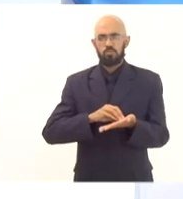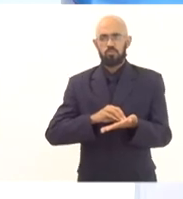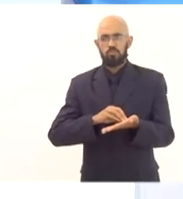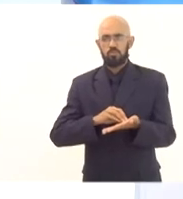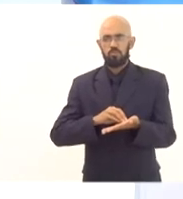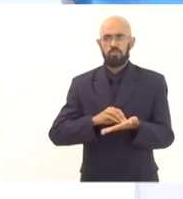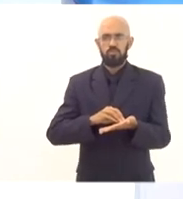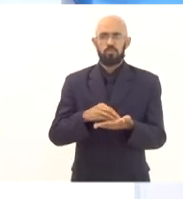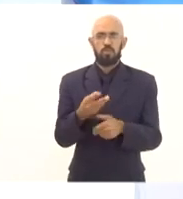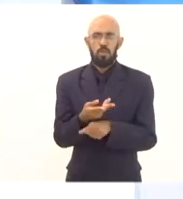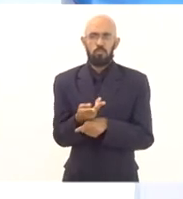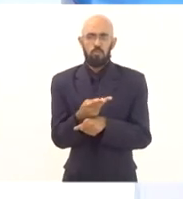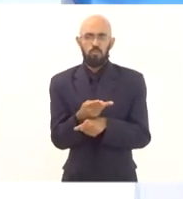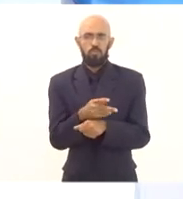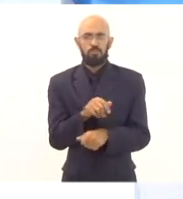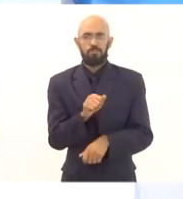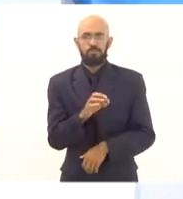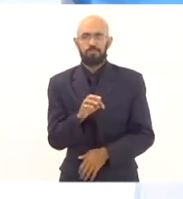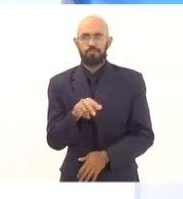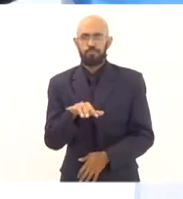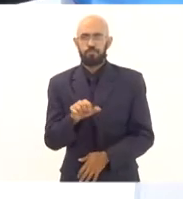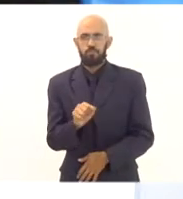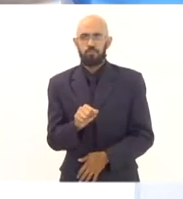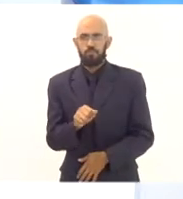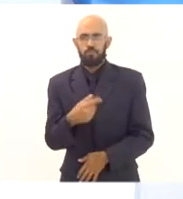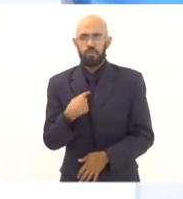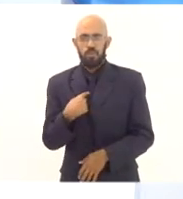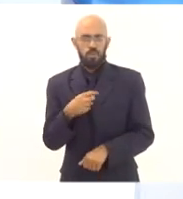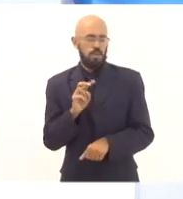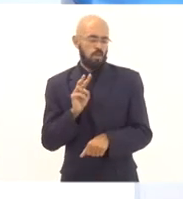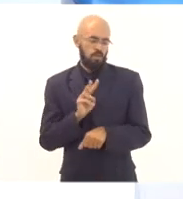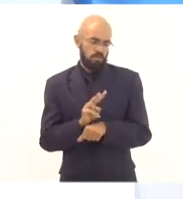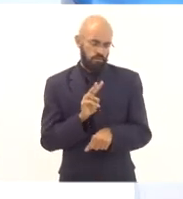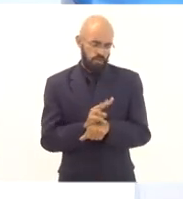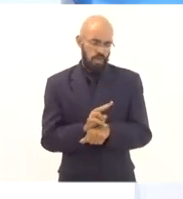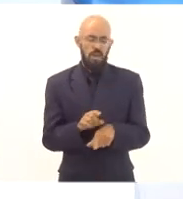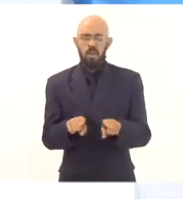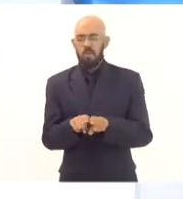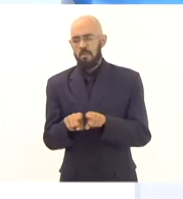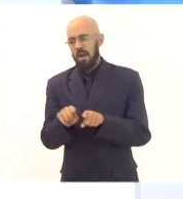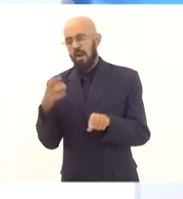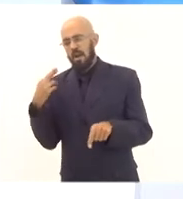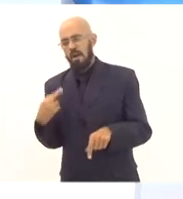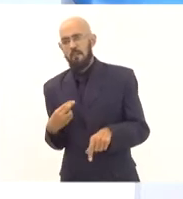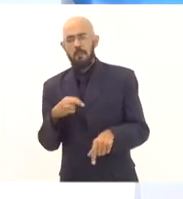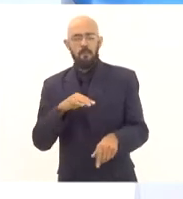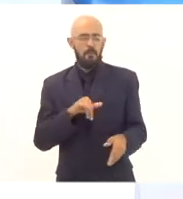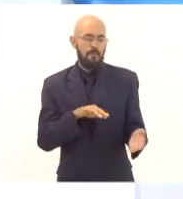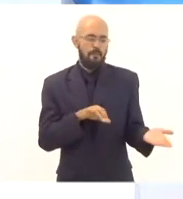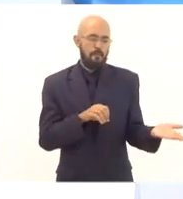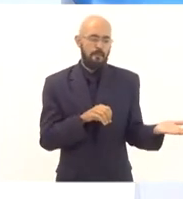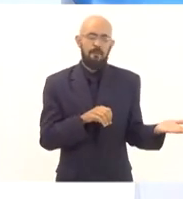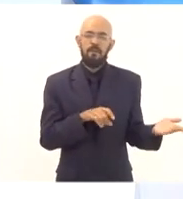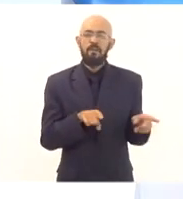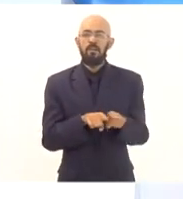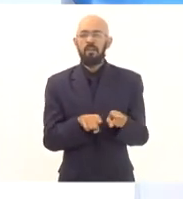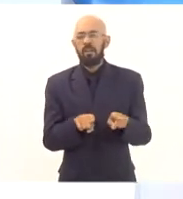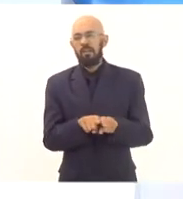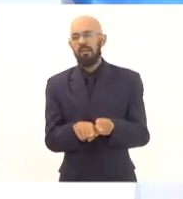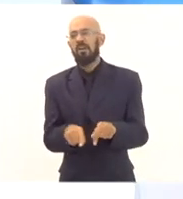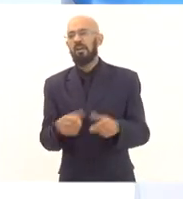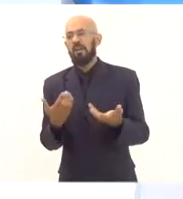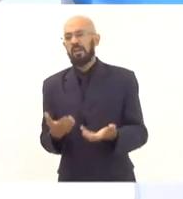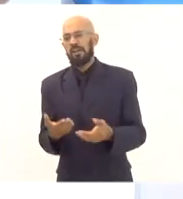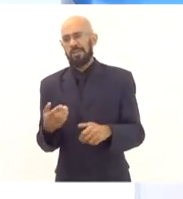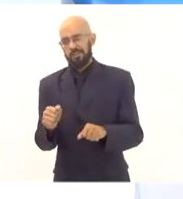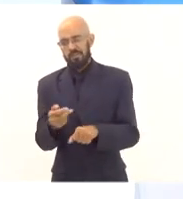da busca ativa né Eu sou um defensor acho que a deputada Renata Deputado Marcelo Dino é também são defensores dessa